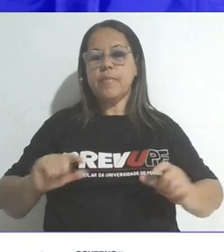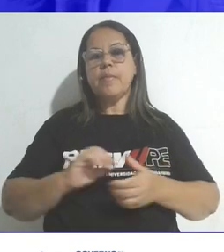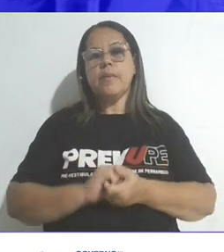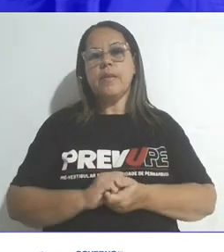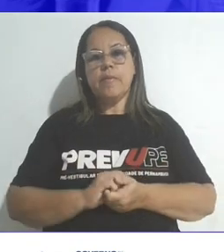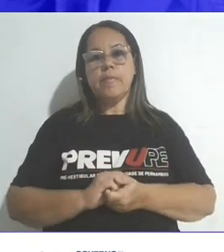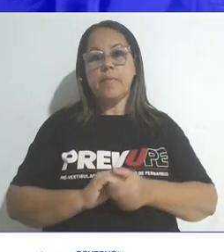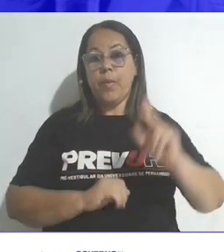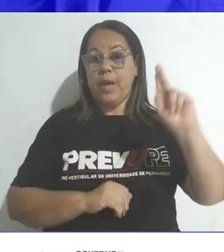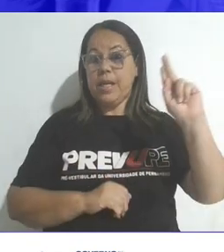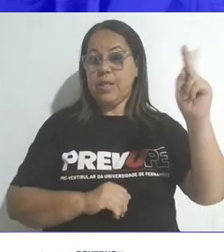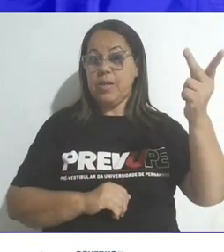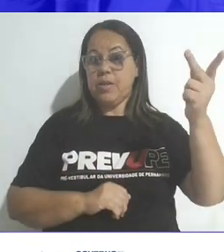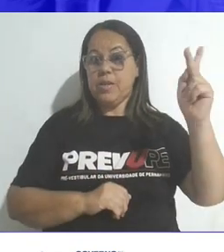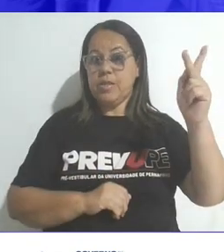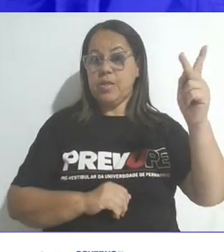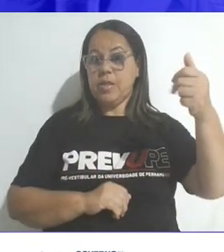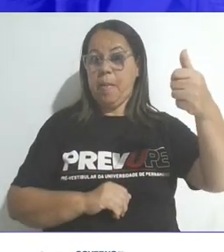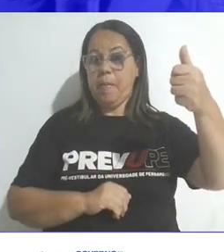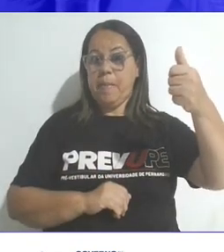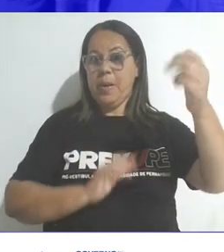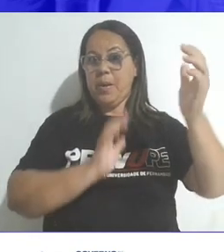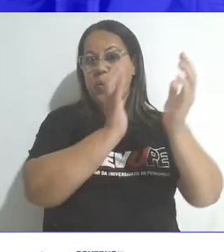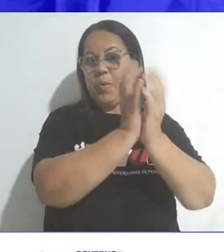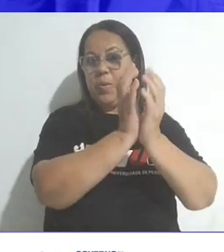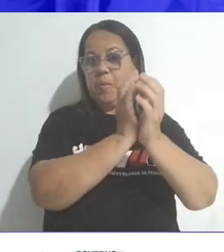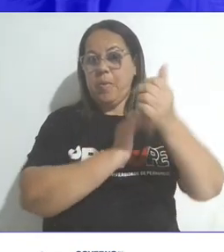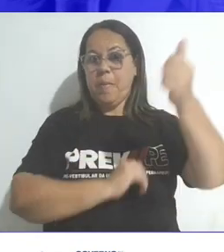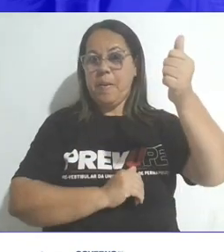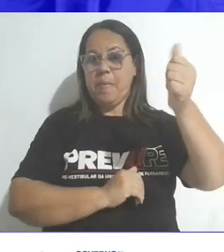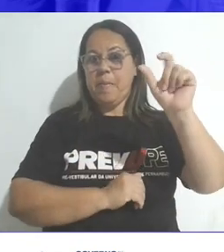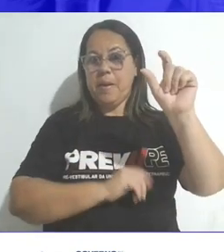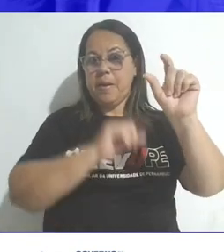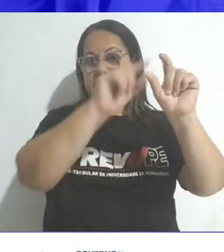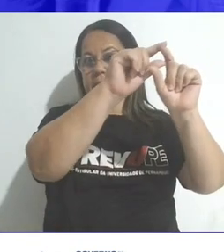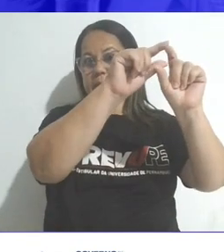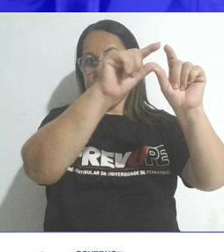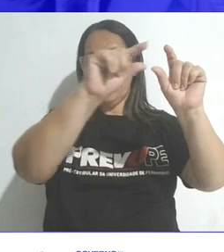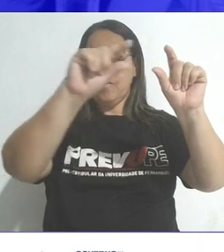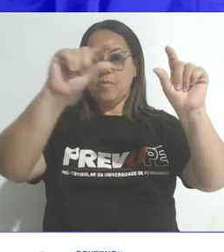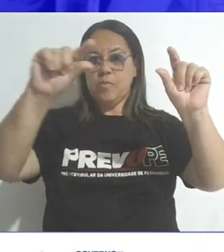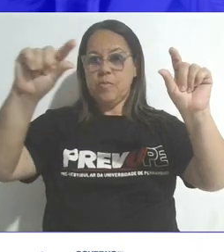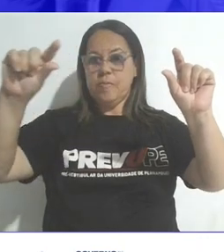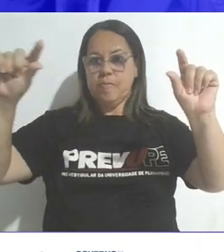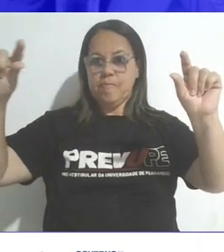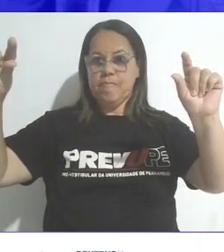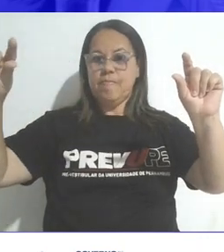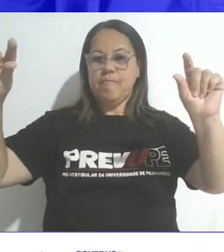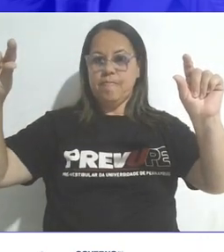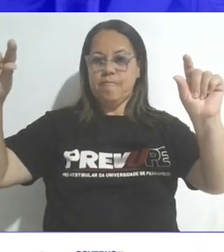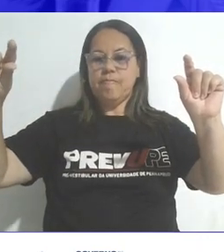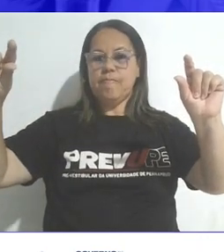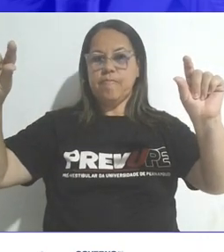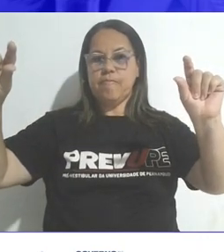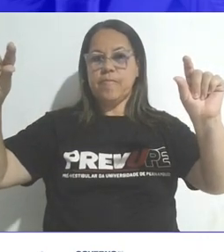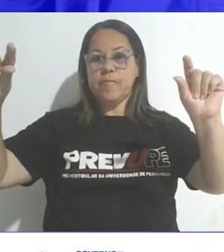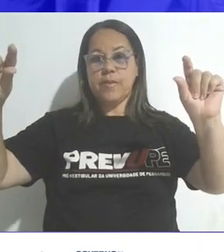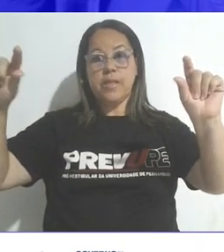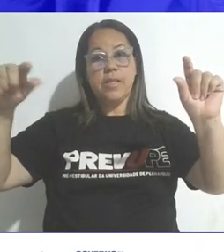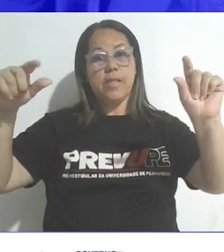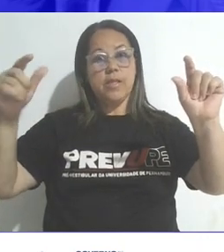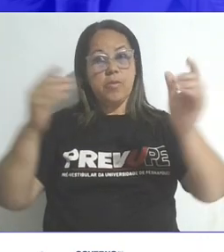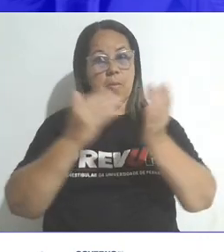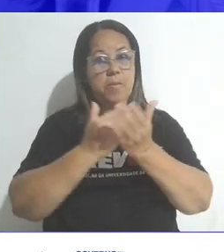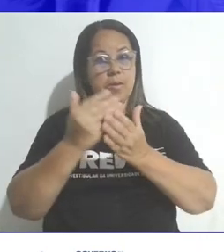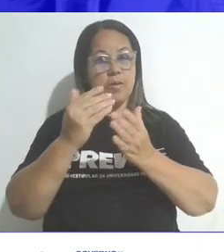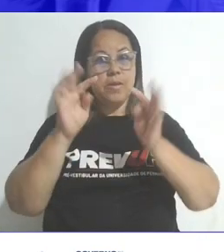O hidrogênio, ele está no primeiro grupo e no primeiro período, ou seja, na primeira coluna e na primeira linha, logo no início